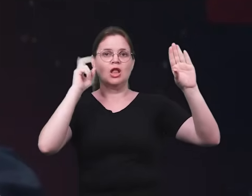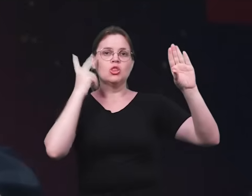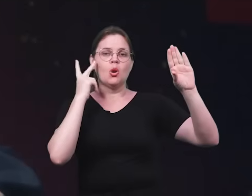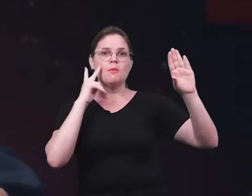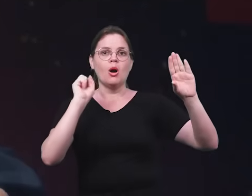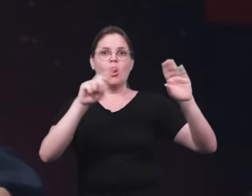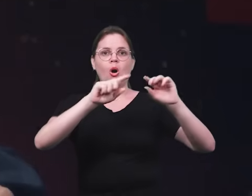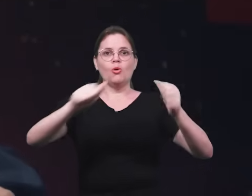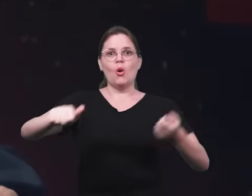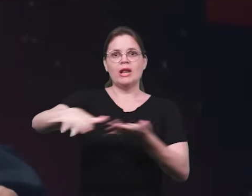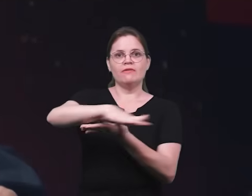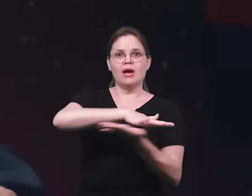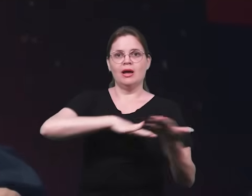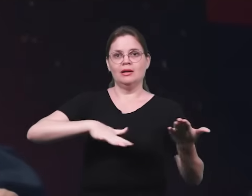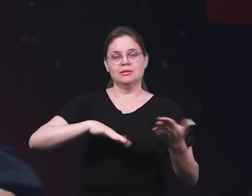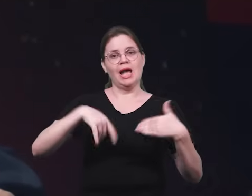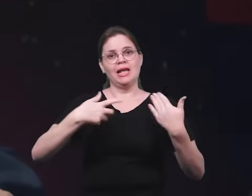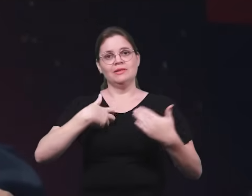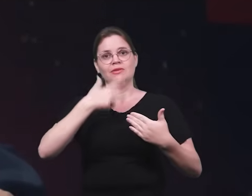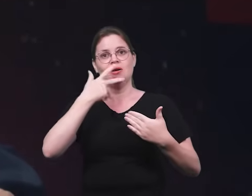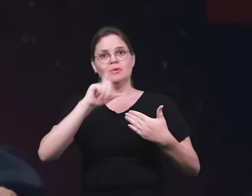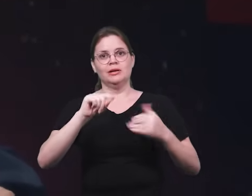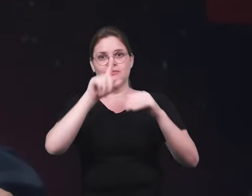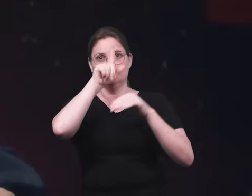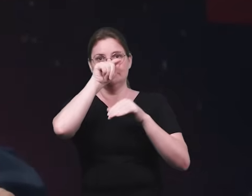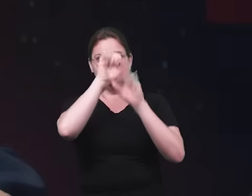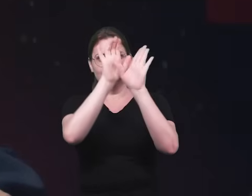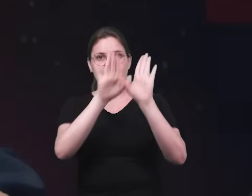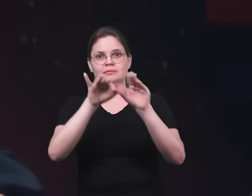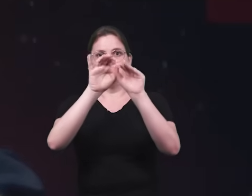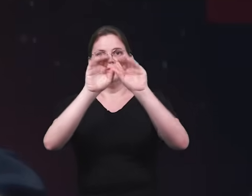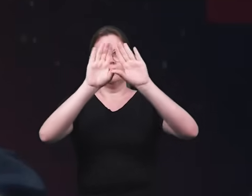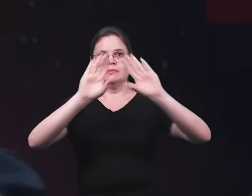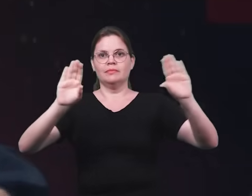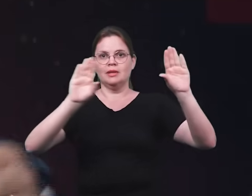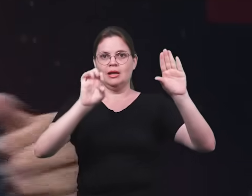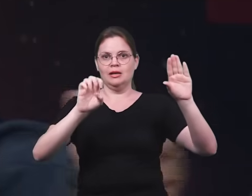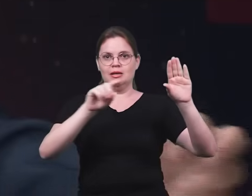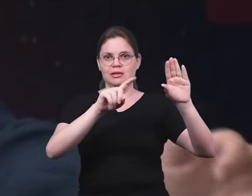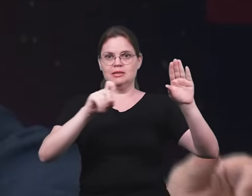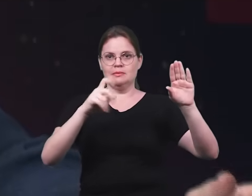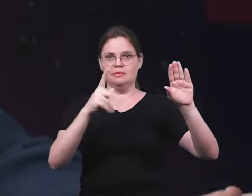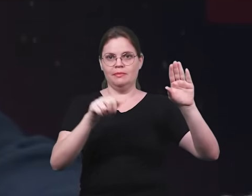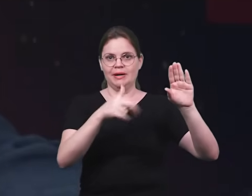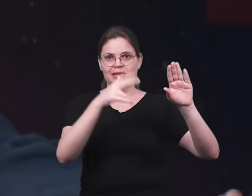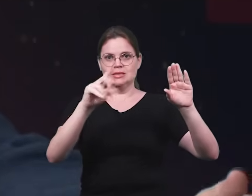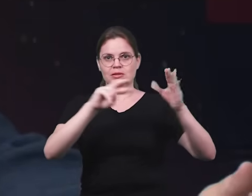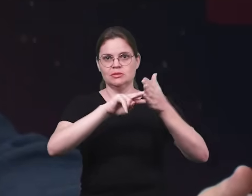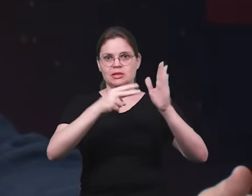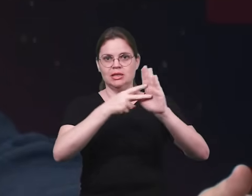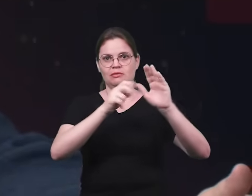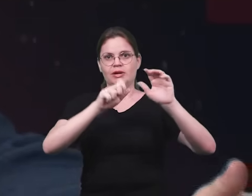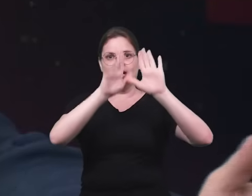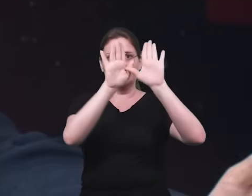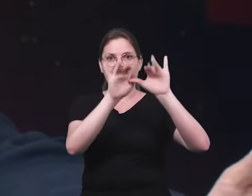fala que as aves vão voar na expansão. Não quer dizer que a ave vai voar lá no pé de Júpiter. Não vai, ela tem o seu